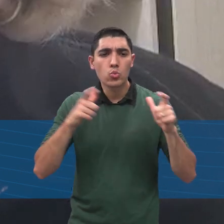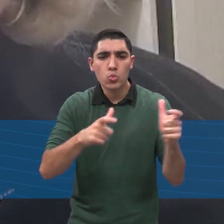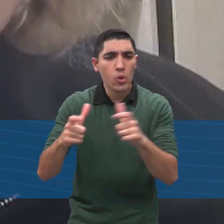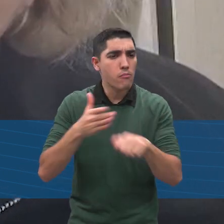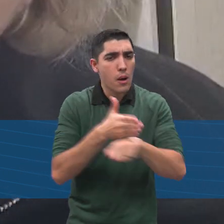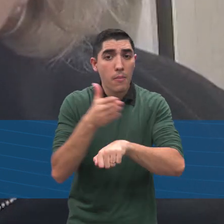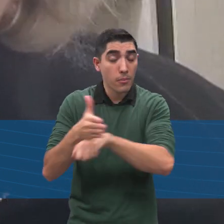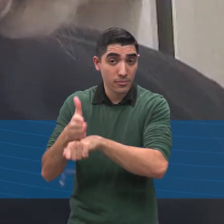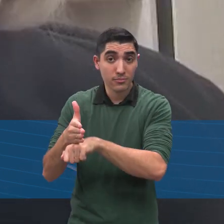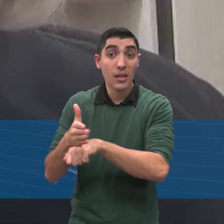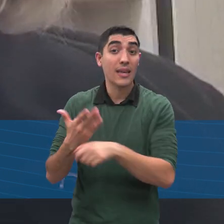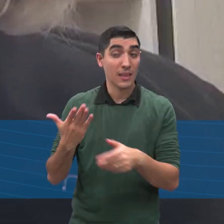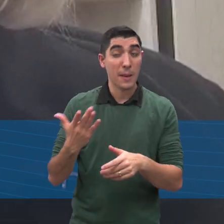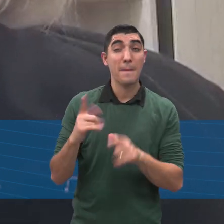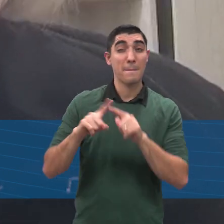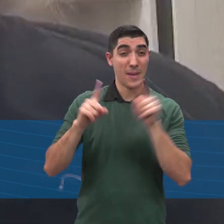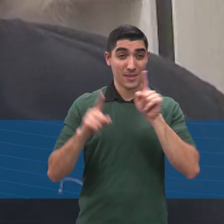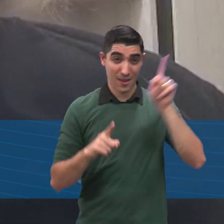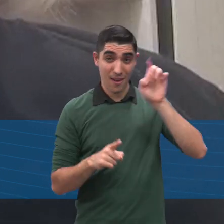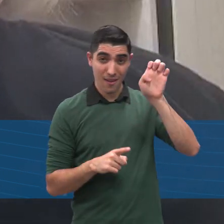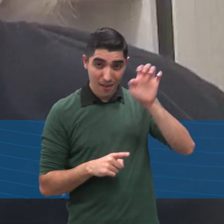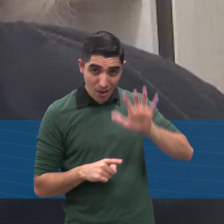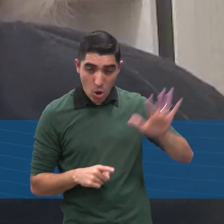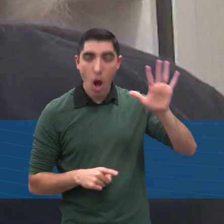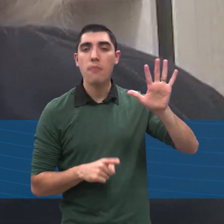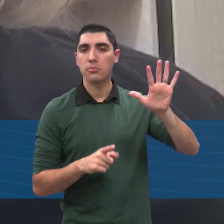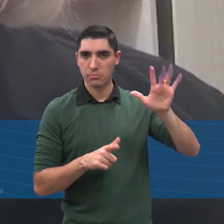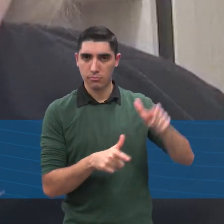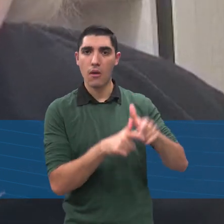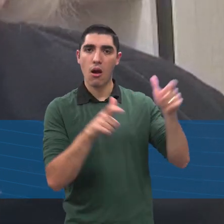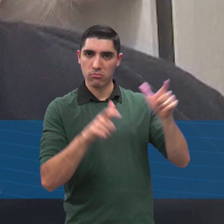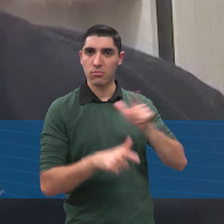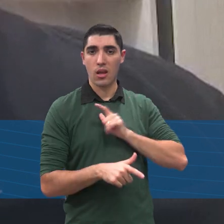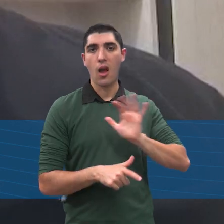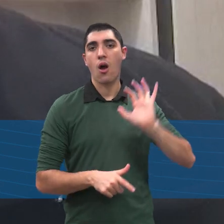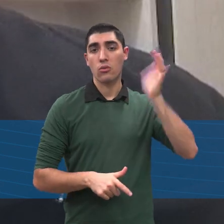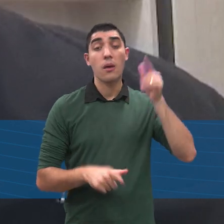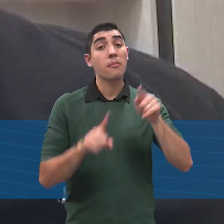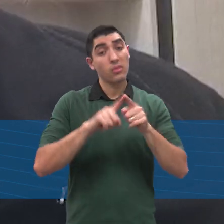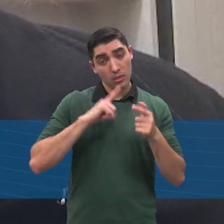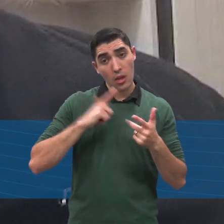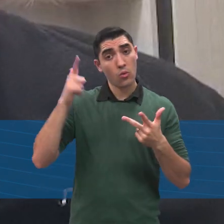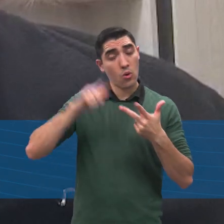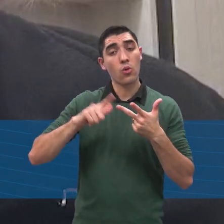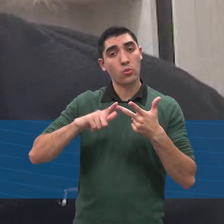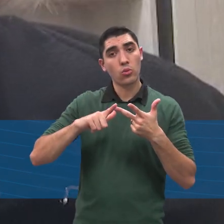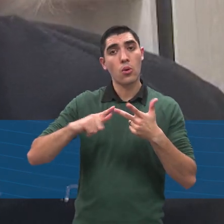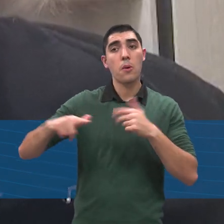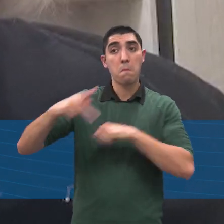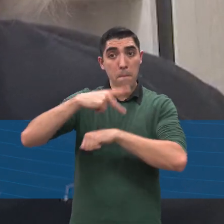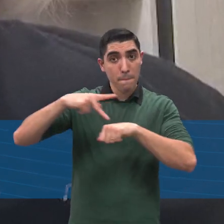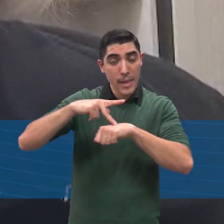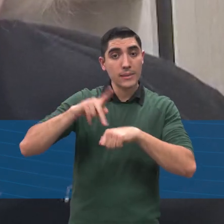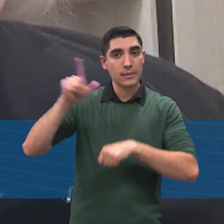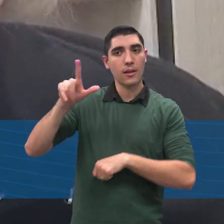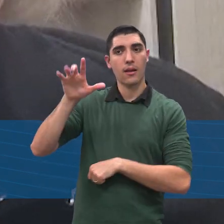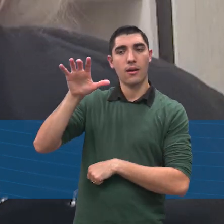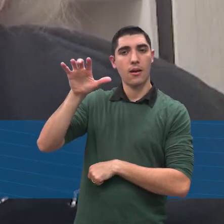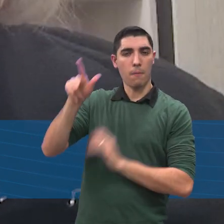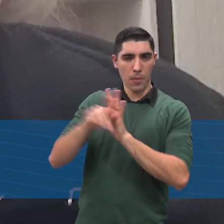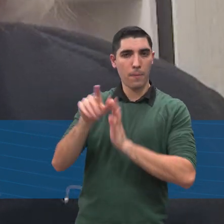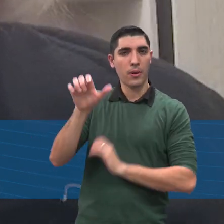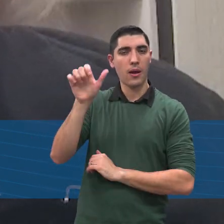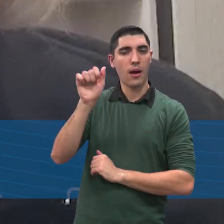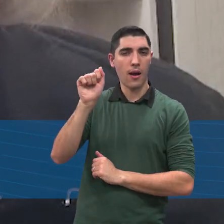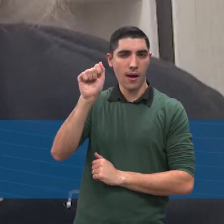perseguido, mais uma vez, por muitas cidades europeias, né? A gente está falando de cidades europeias, estamos esquecendo das cidades asiáticas, que também são